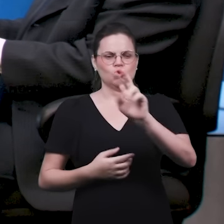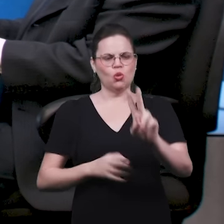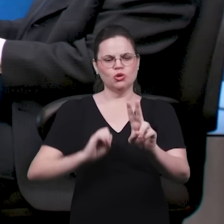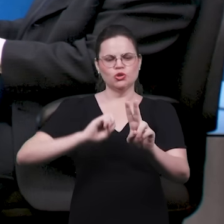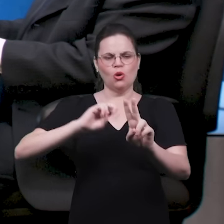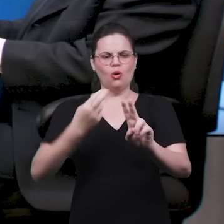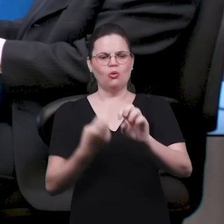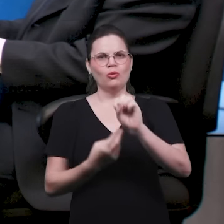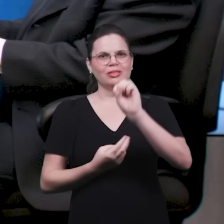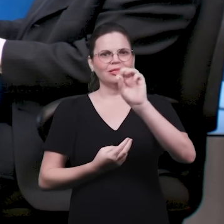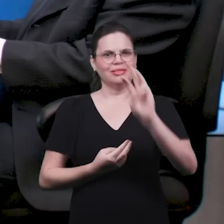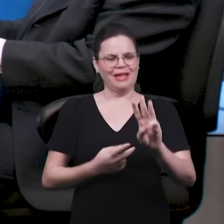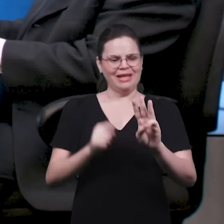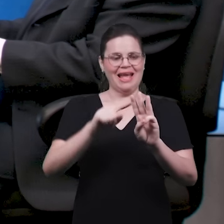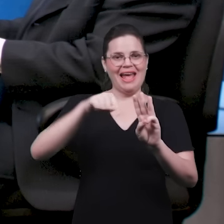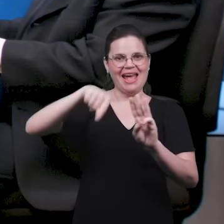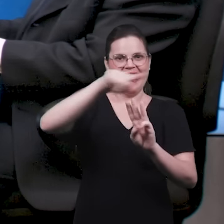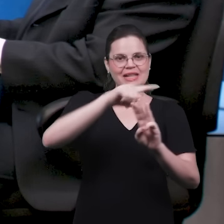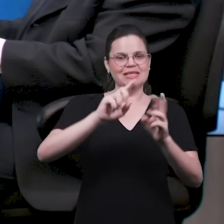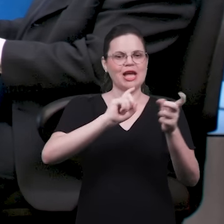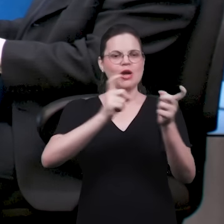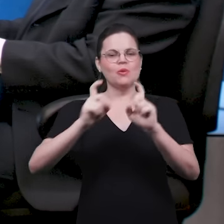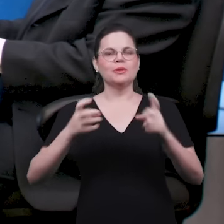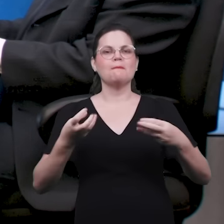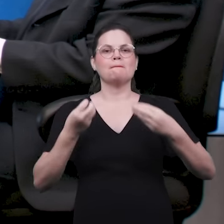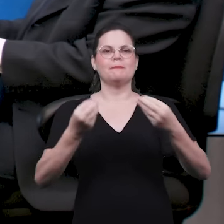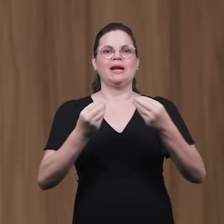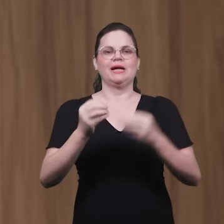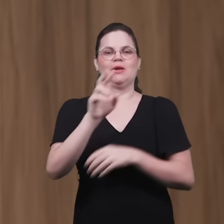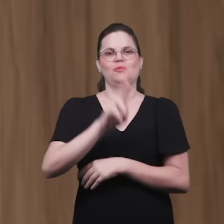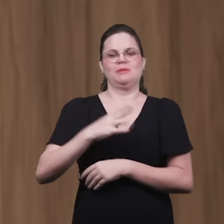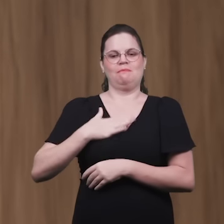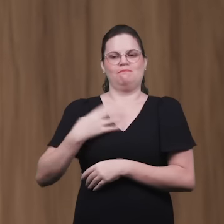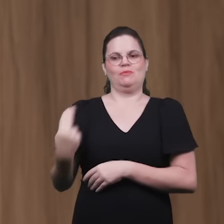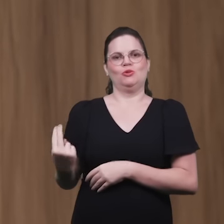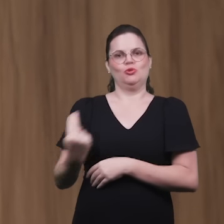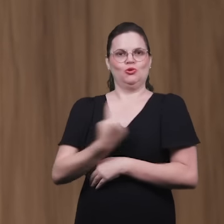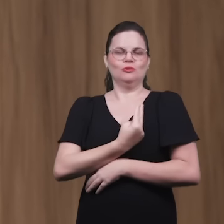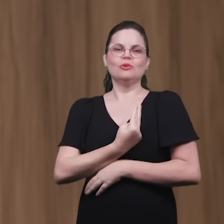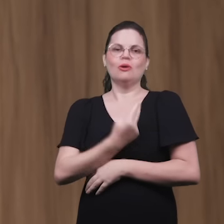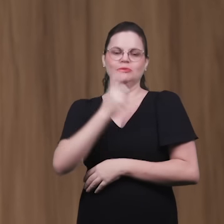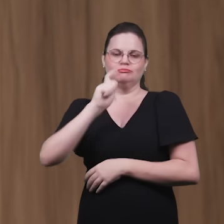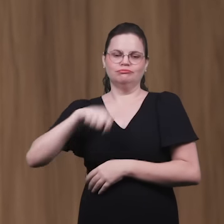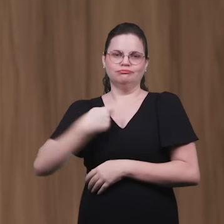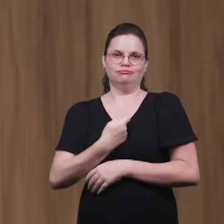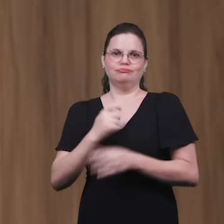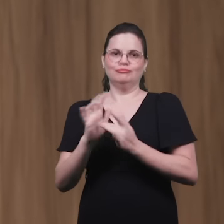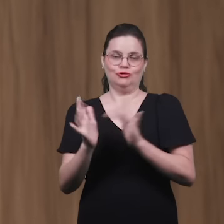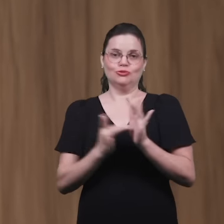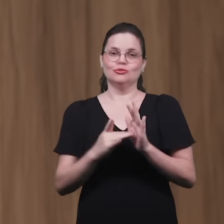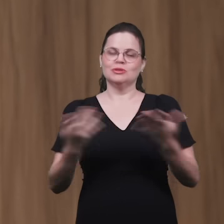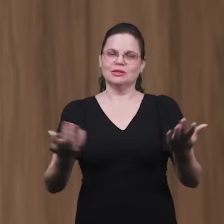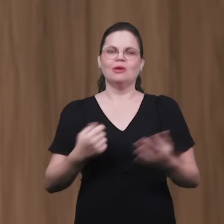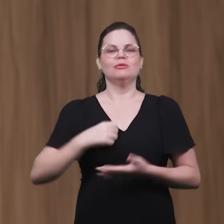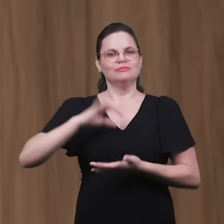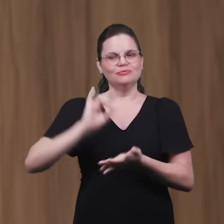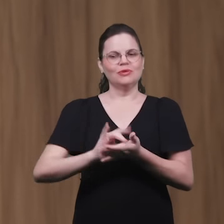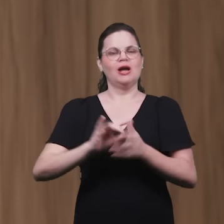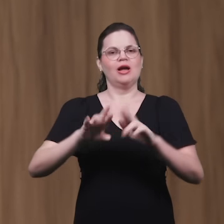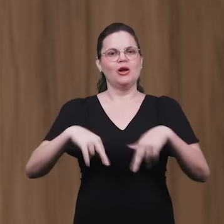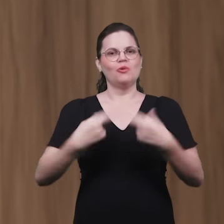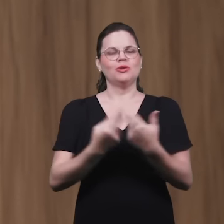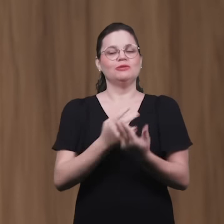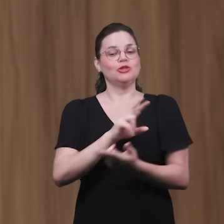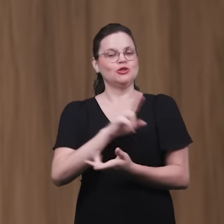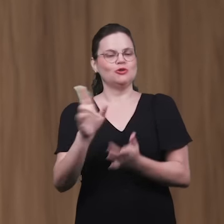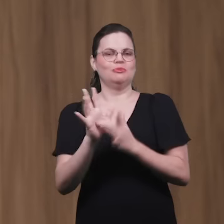reunidos em meu nome. Então, mesmo. O verdadeiro culto a Deus é quando estamos reunidos em nome de Jesus, né? Isso é muito